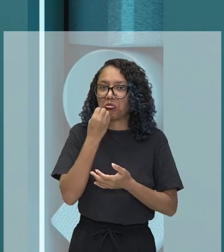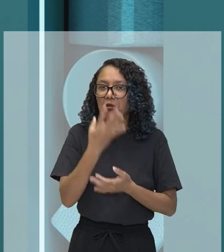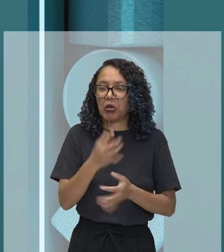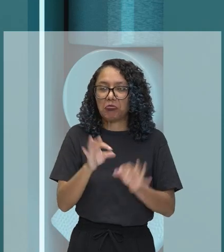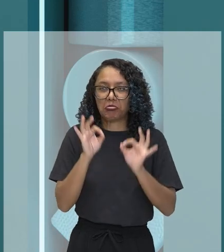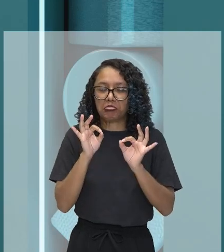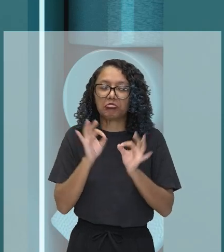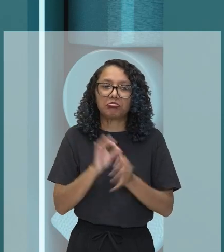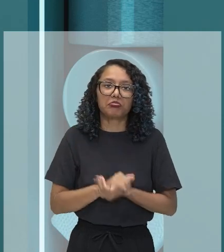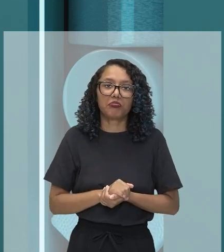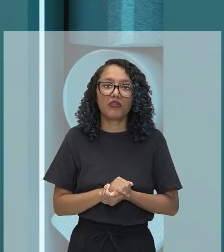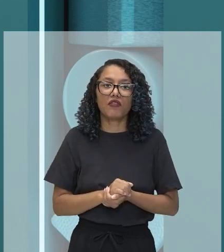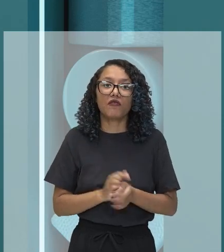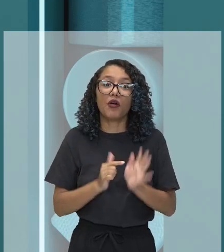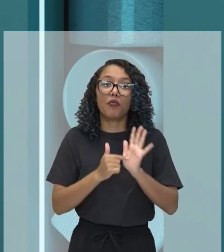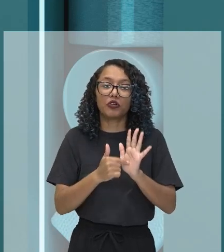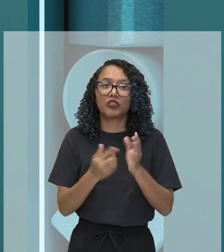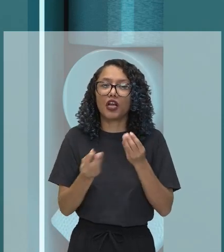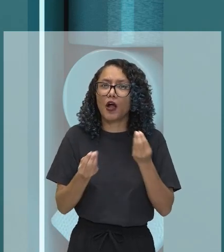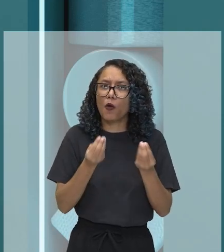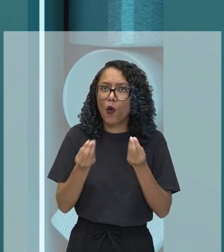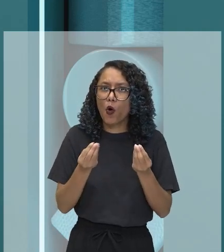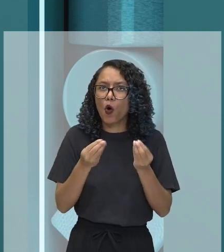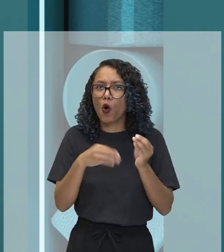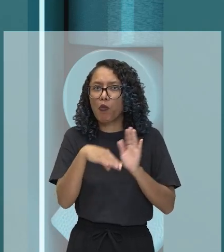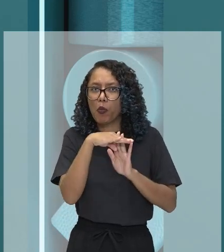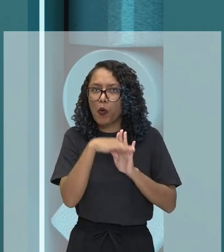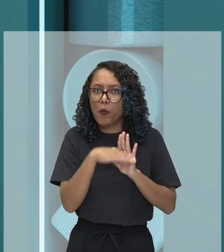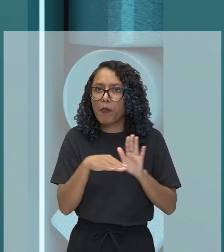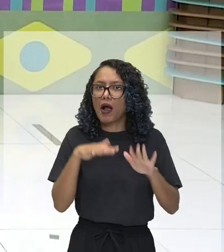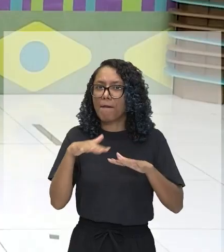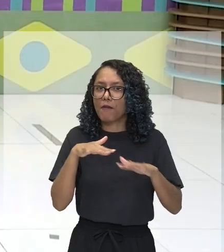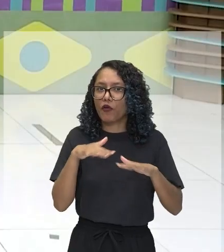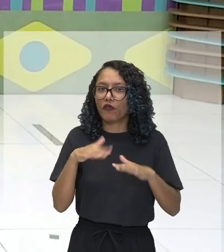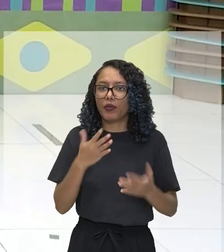eles vão mostrar um pouquinho o ritmo. Vamos lá assisti-lo?